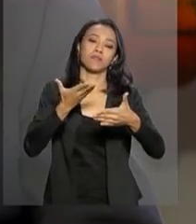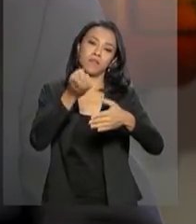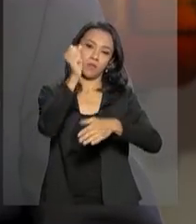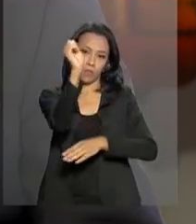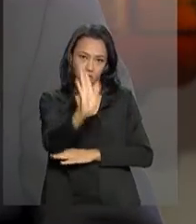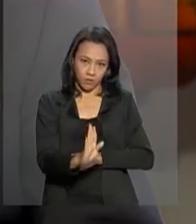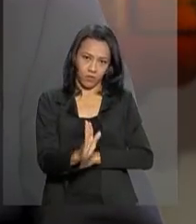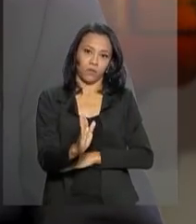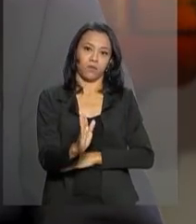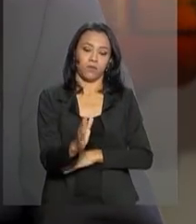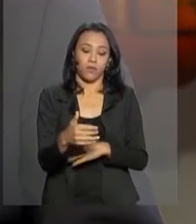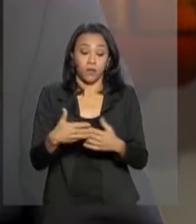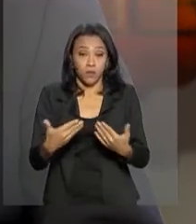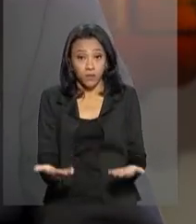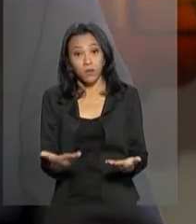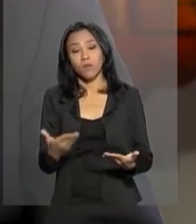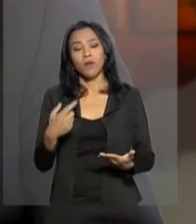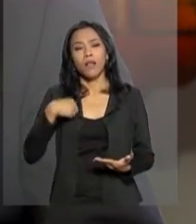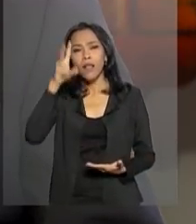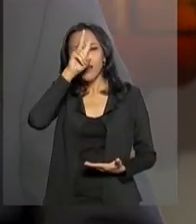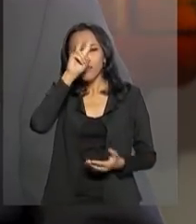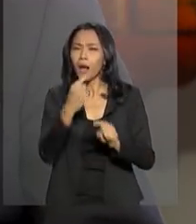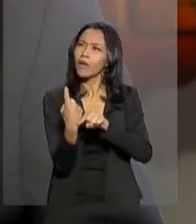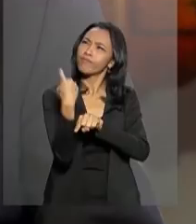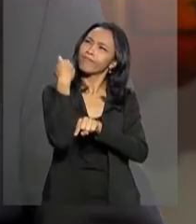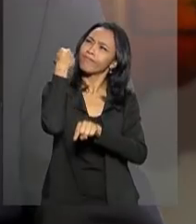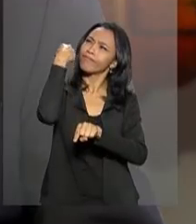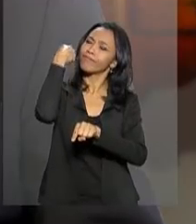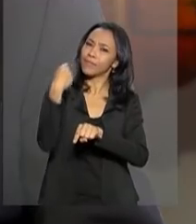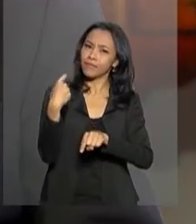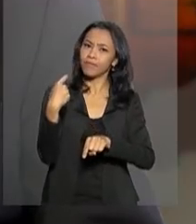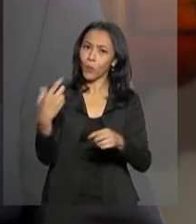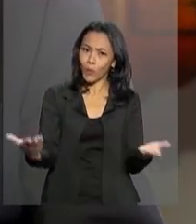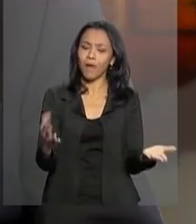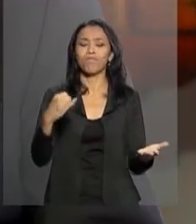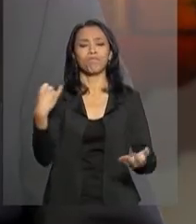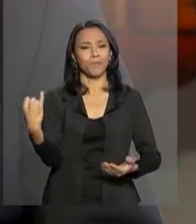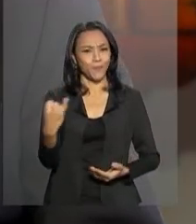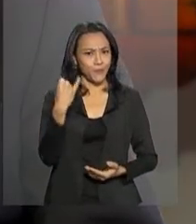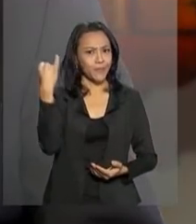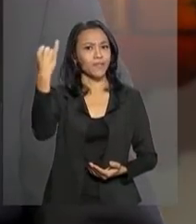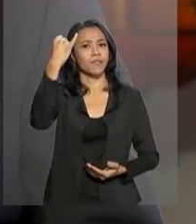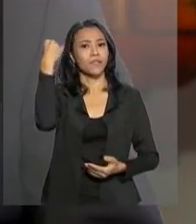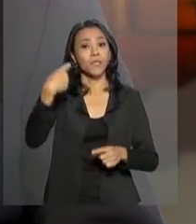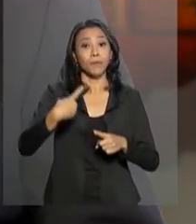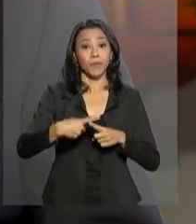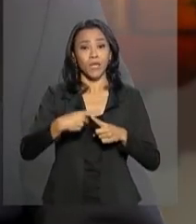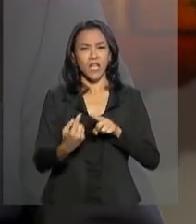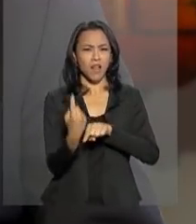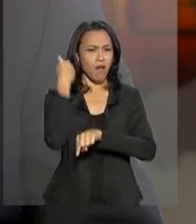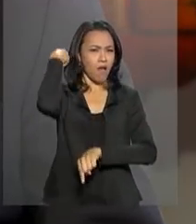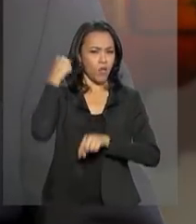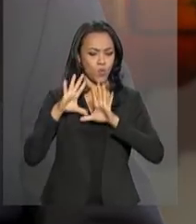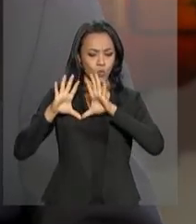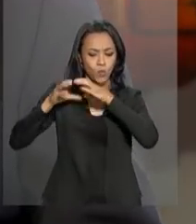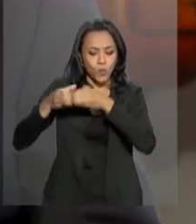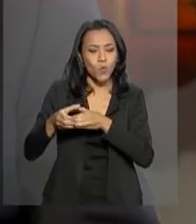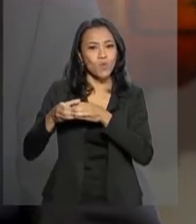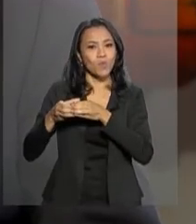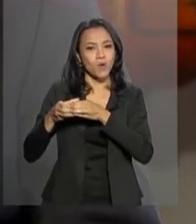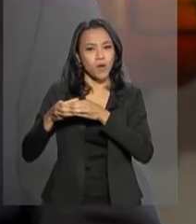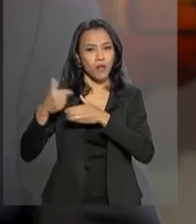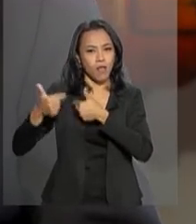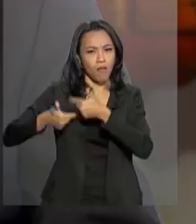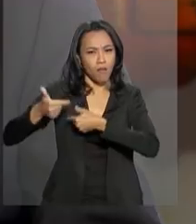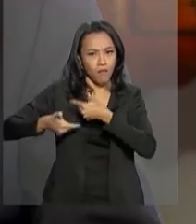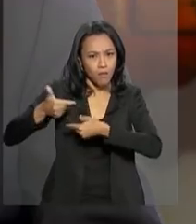E, portanto, recordá-lo é importante, porque a Constituinte já passou para a